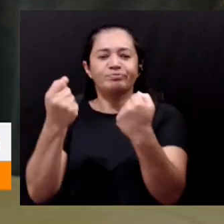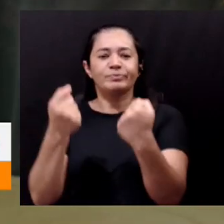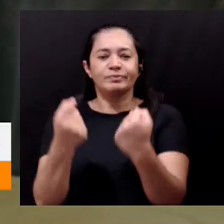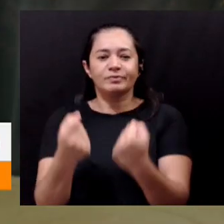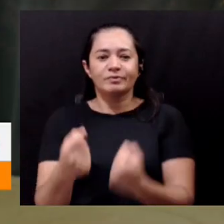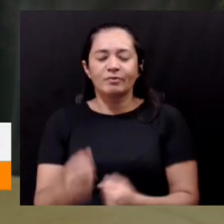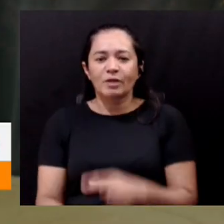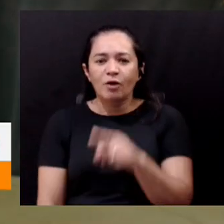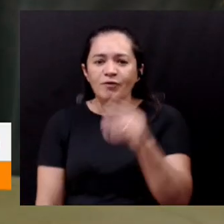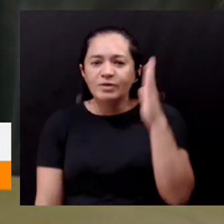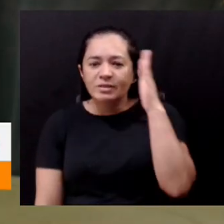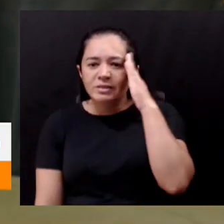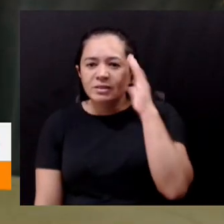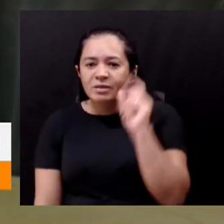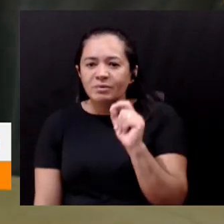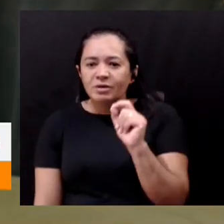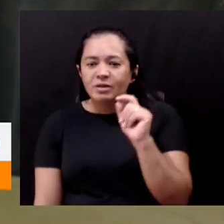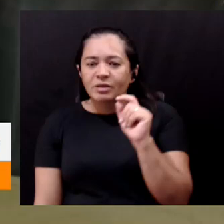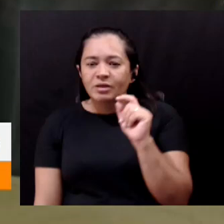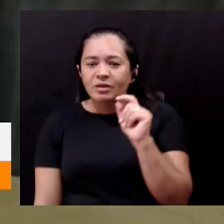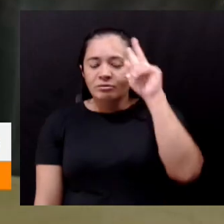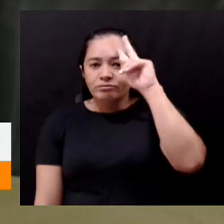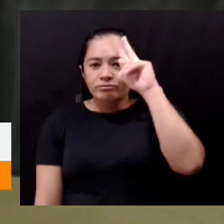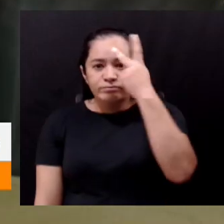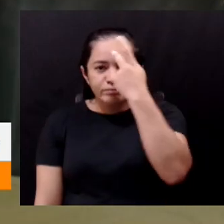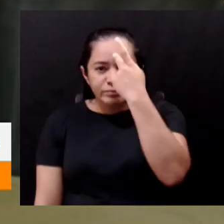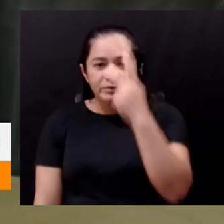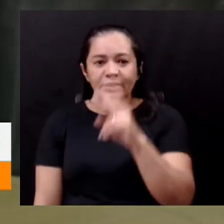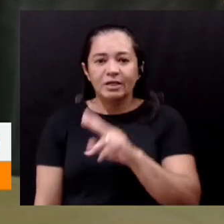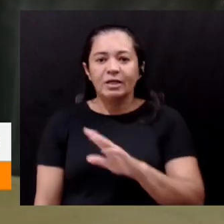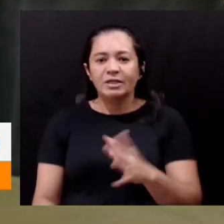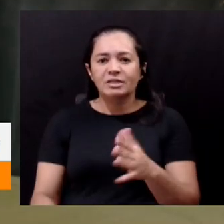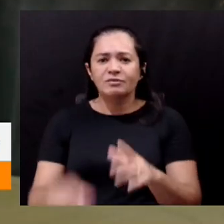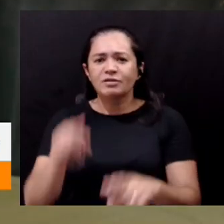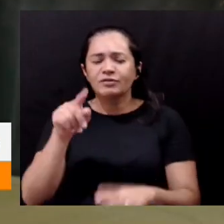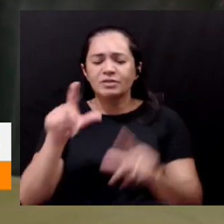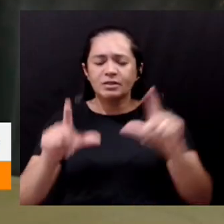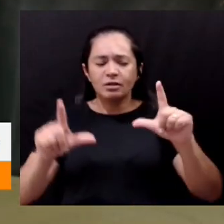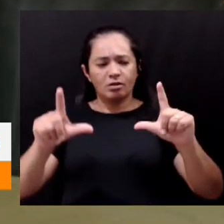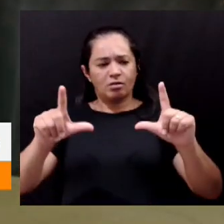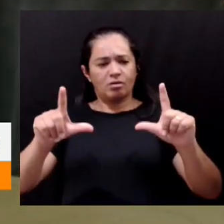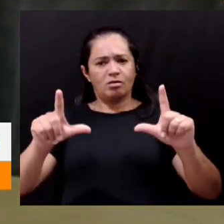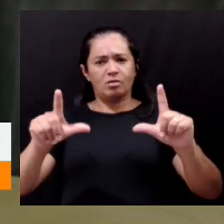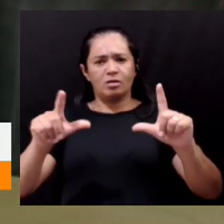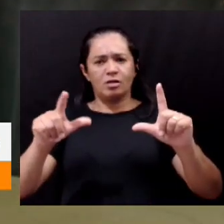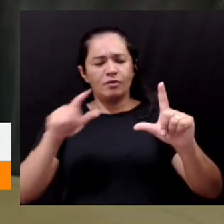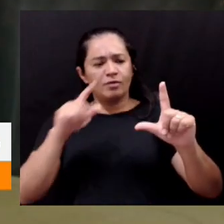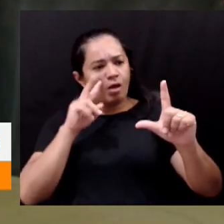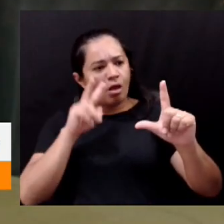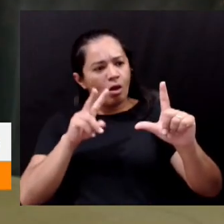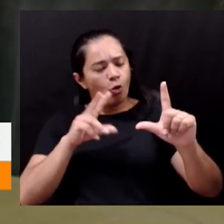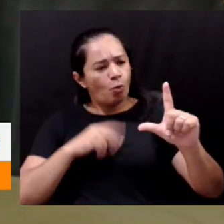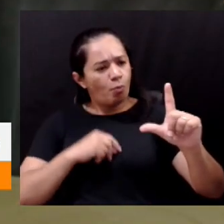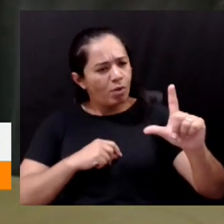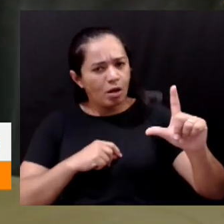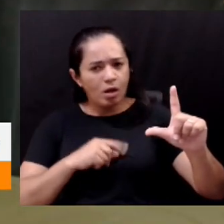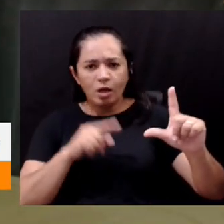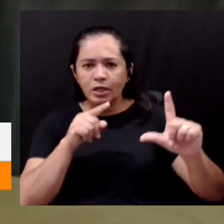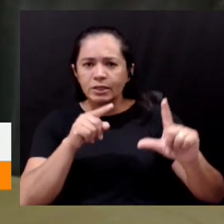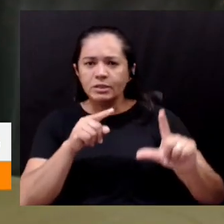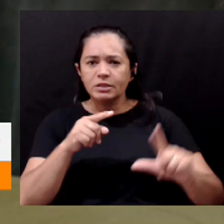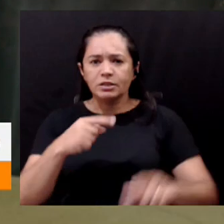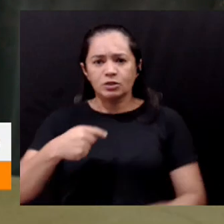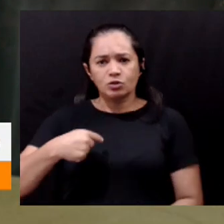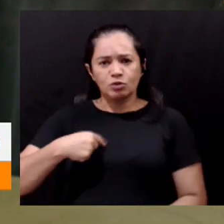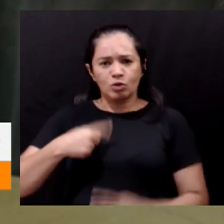a chavinha, assim? Às vezes você está aí na sua TV, sentadinho, tomando seu café, de repente você ouve uma coisa e fala: "Opa, isso é para mim", né? E isso é